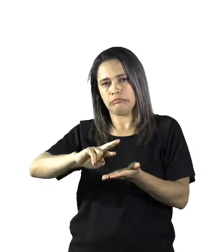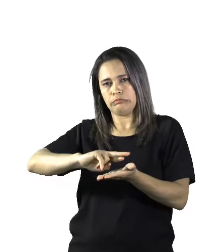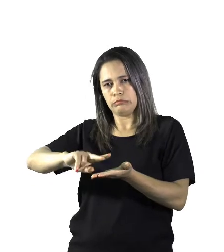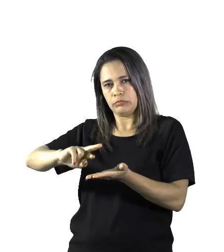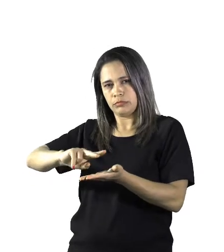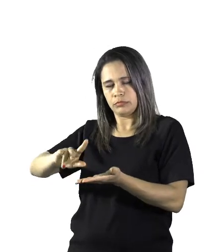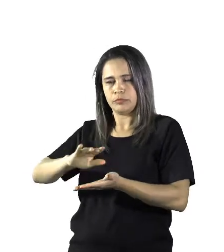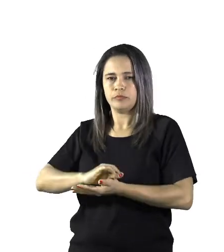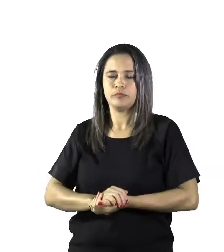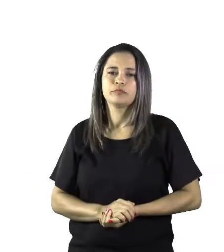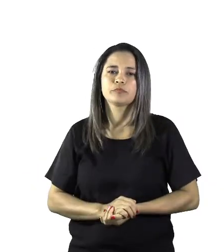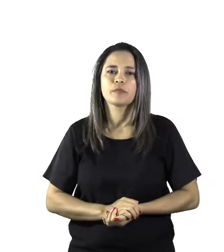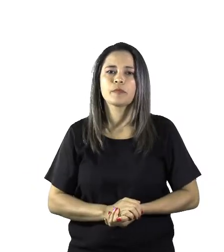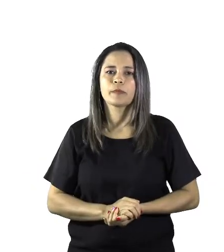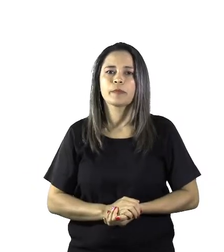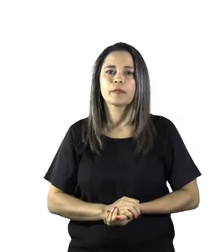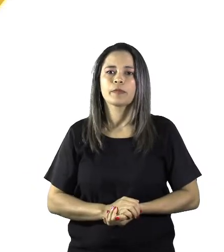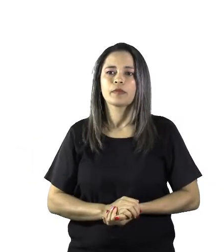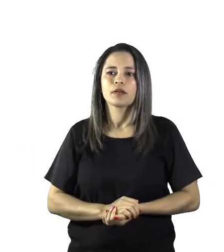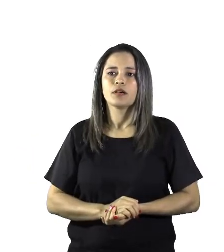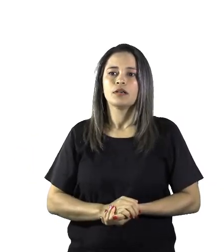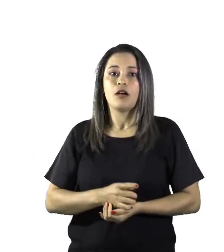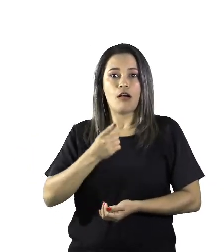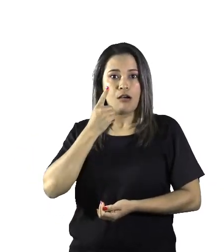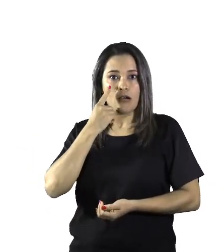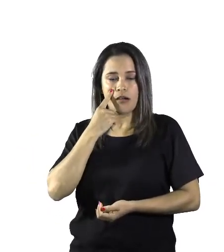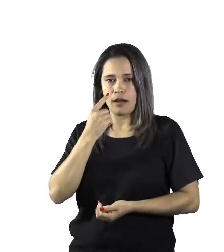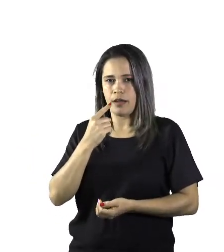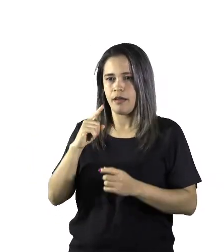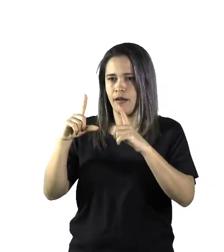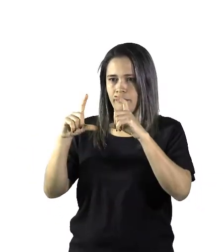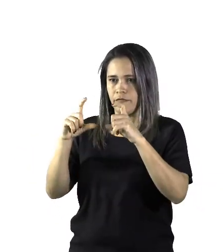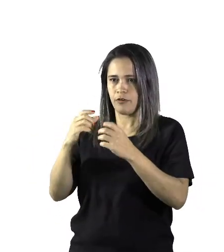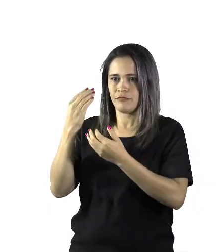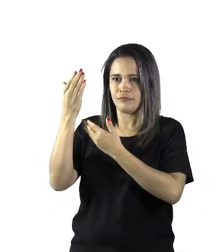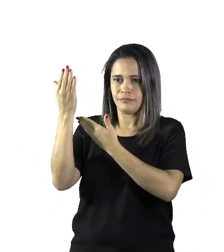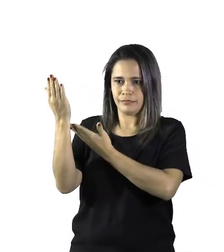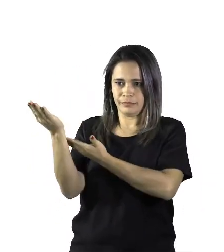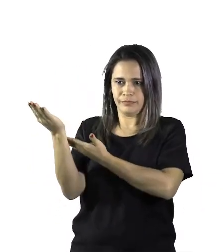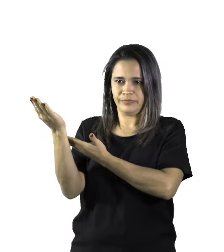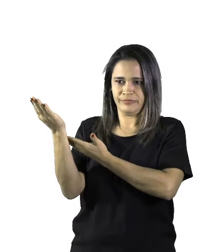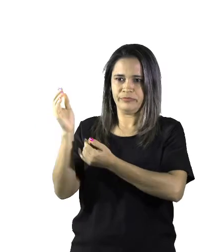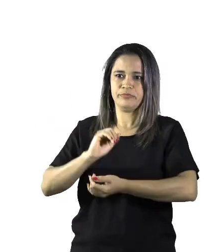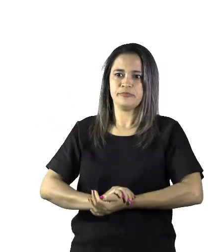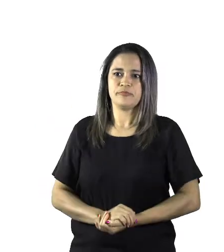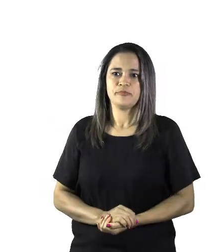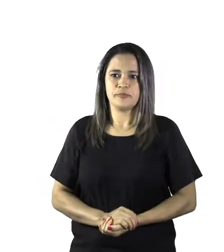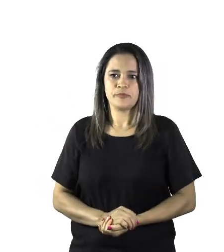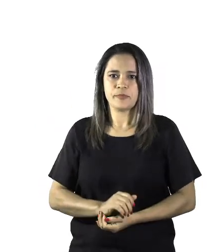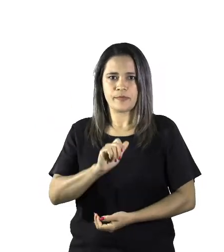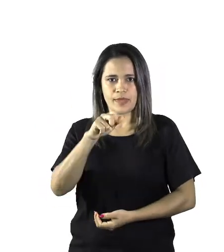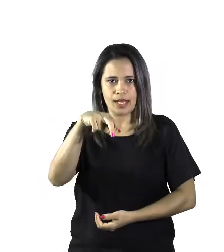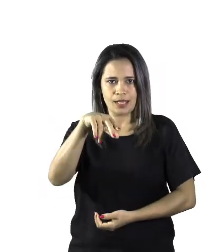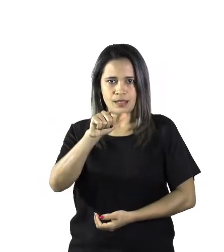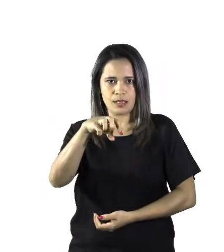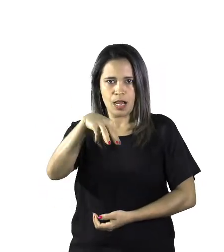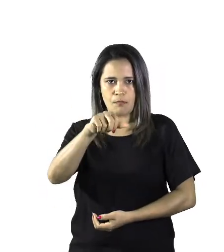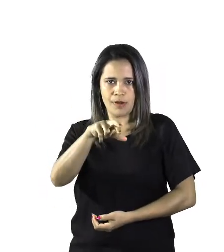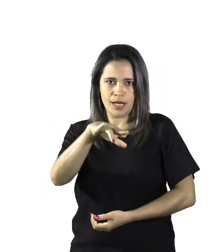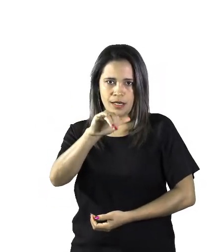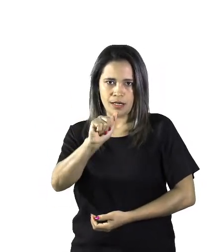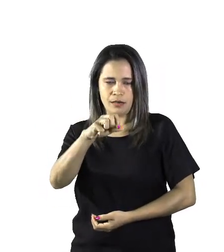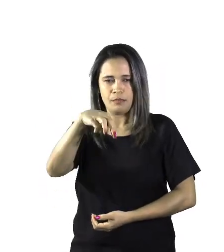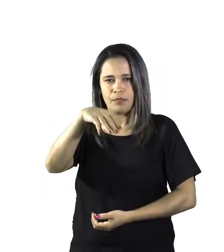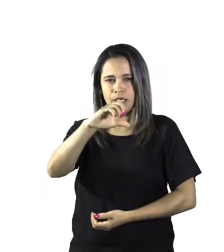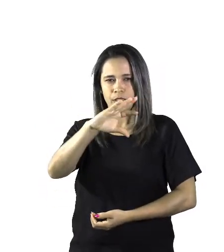Christian Andersen. Olha aí a foto da Ana Maria Machado. Então, essa é a